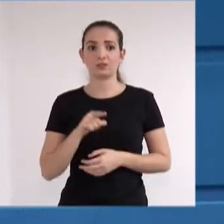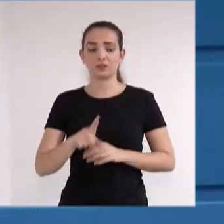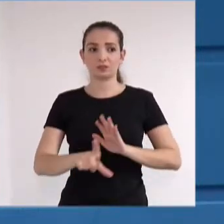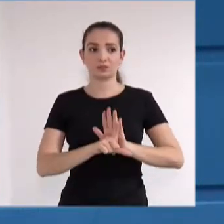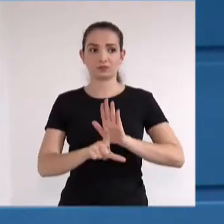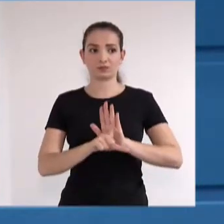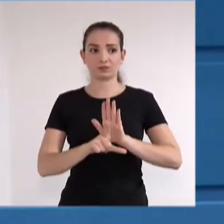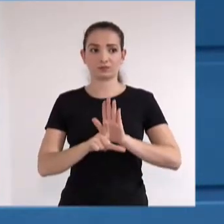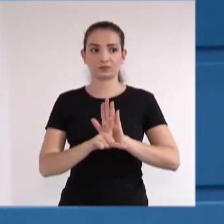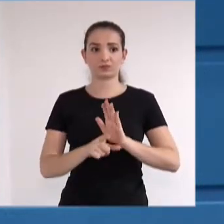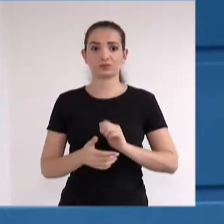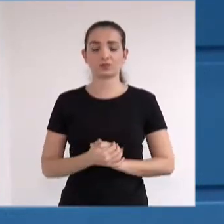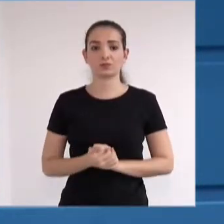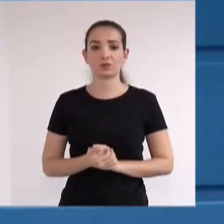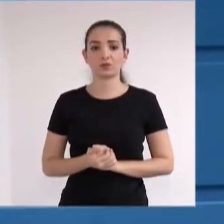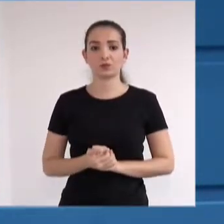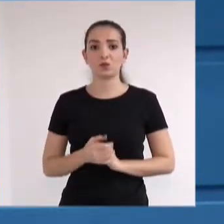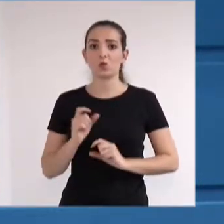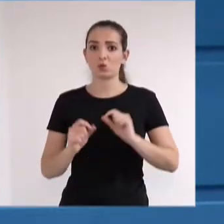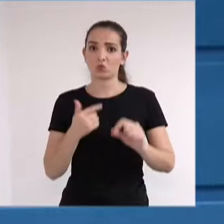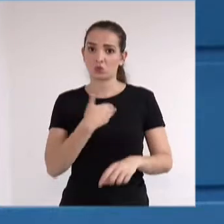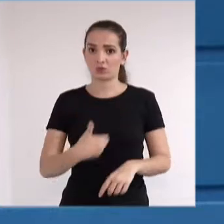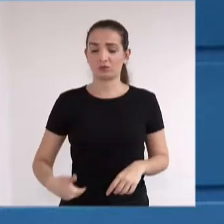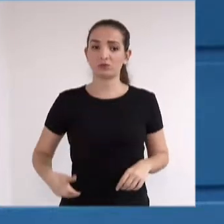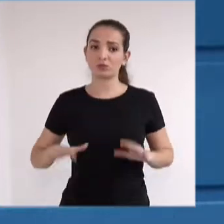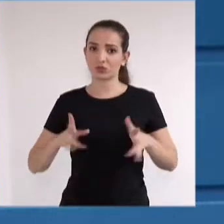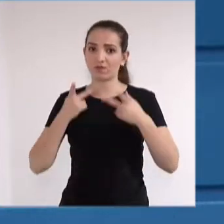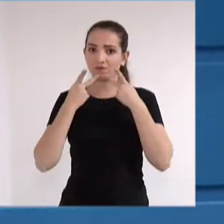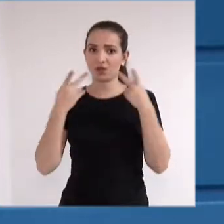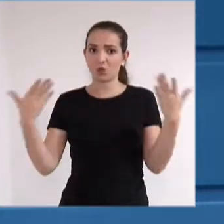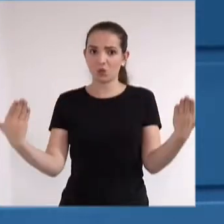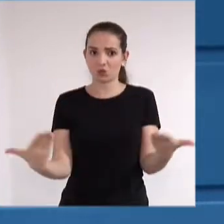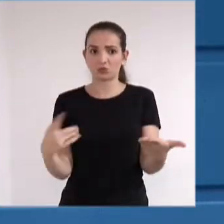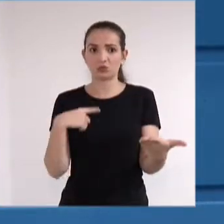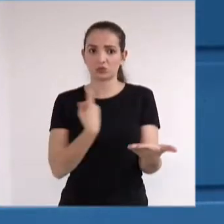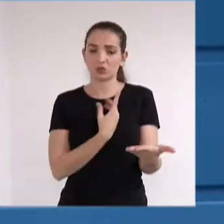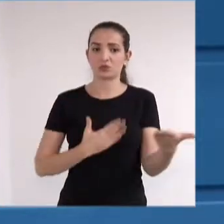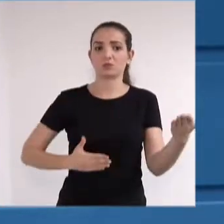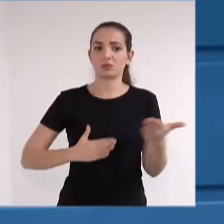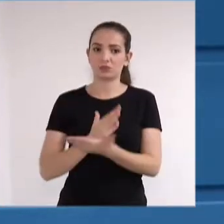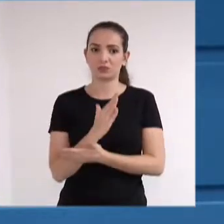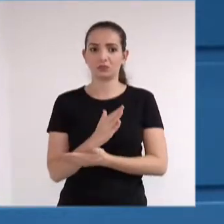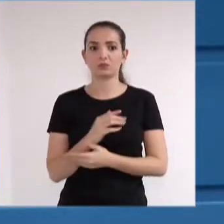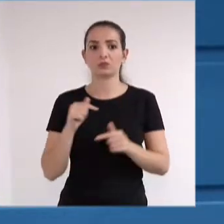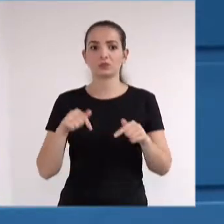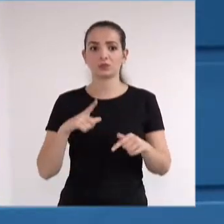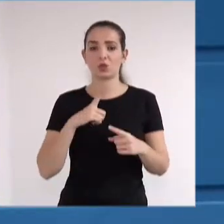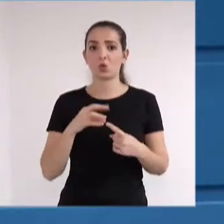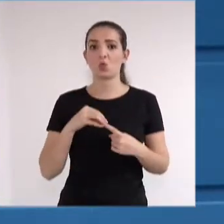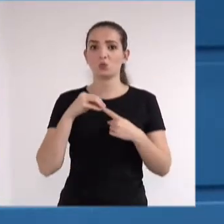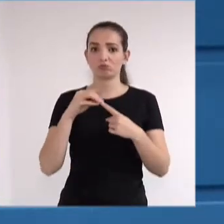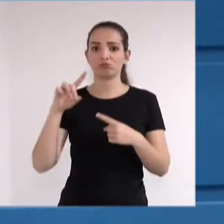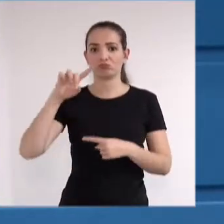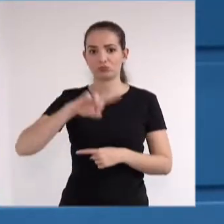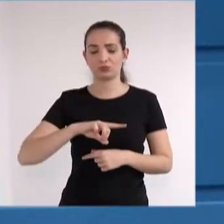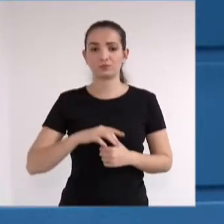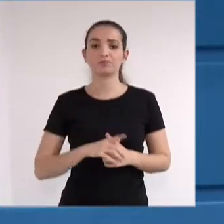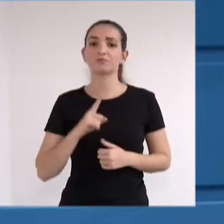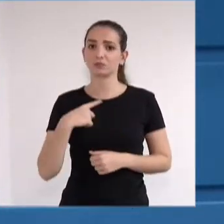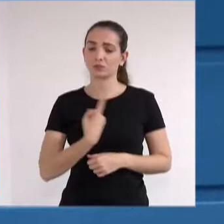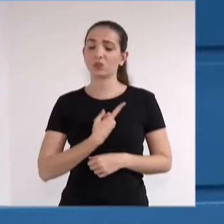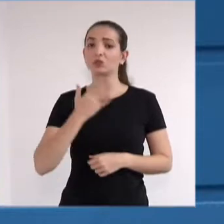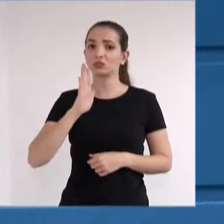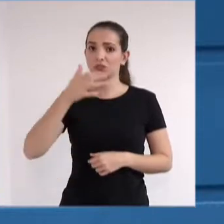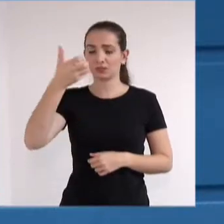que o governador falou hoje, que nós aprovamos aqui em um dia, quando tem estado que não conseguiu aprovar ainda. Nós alertamos